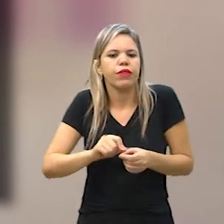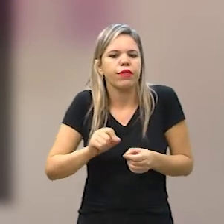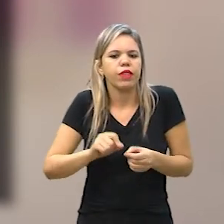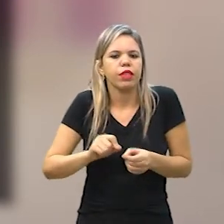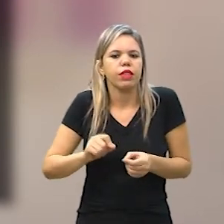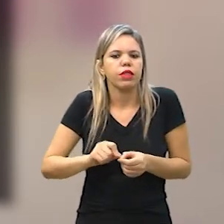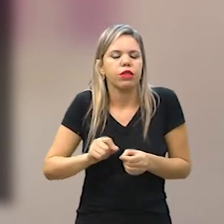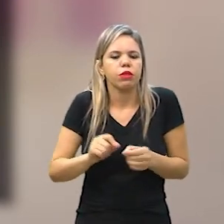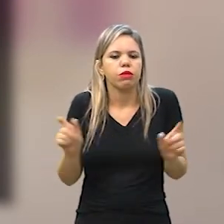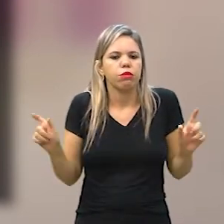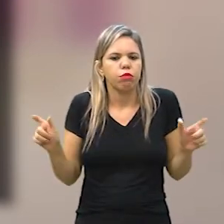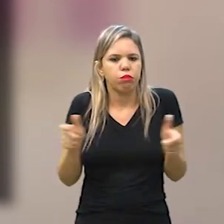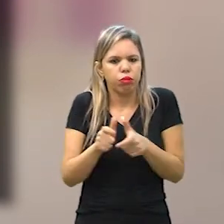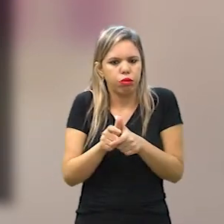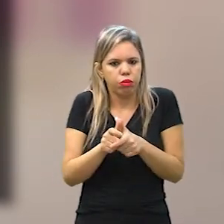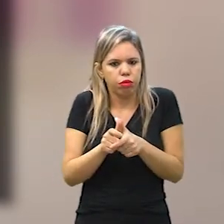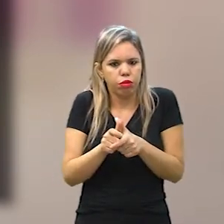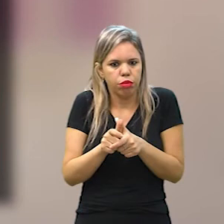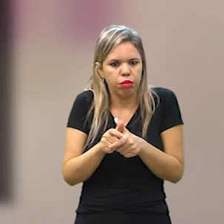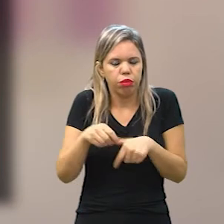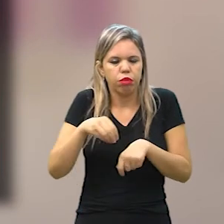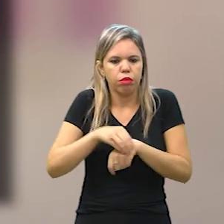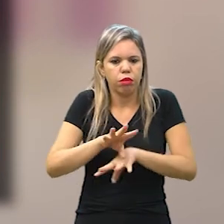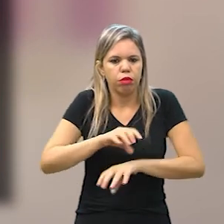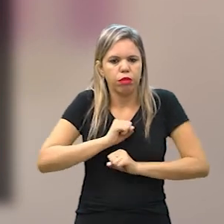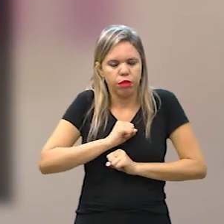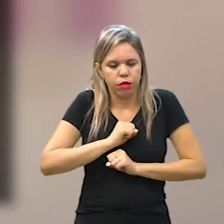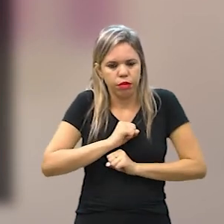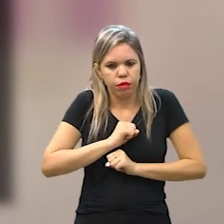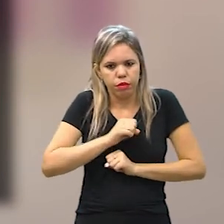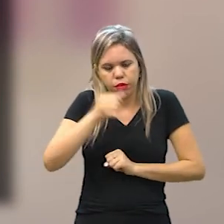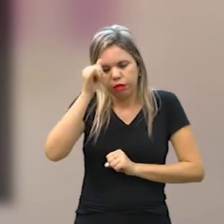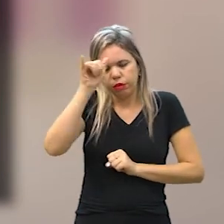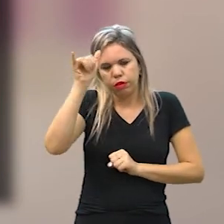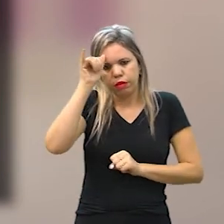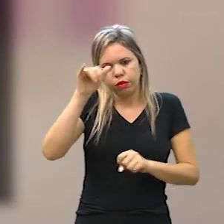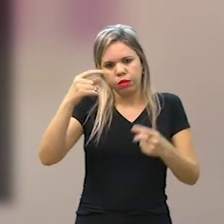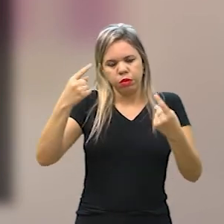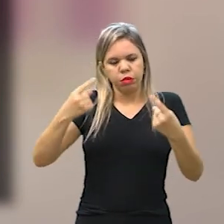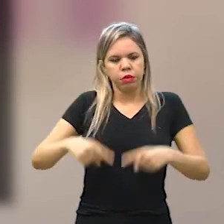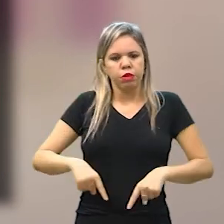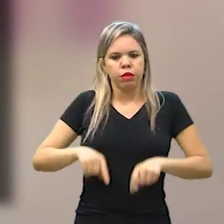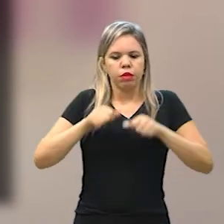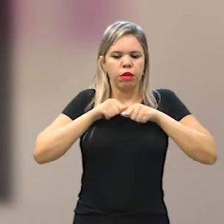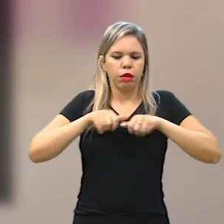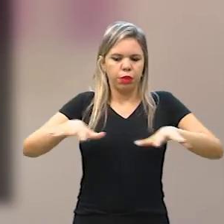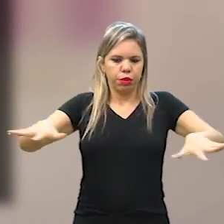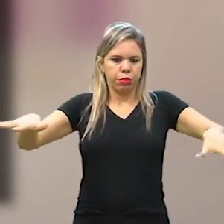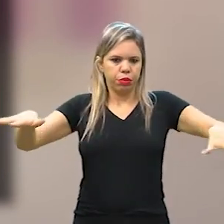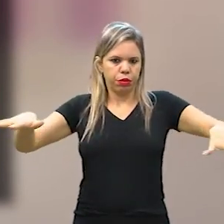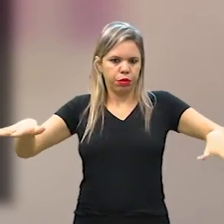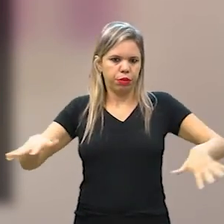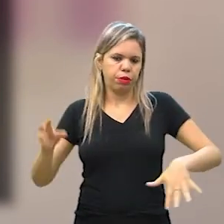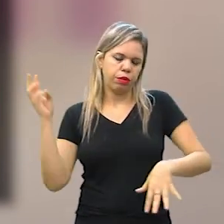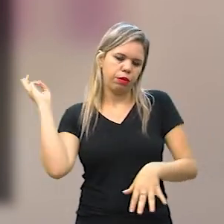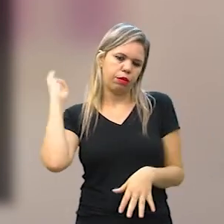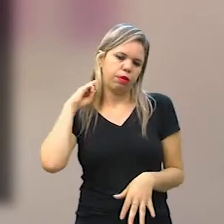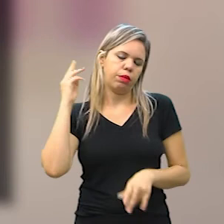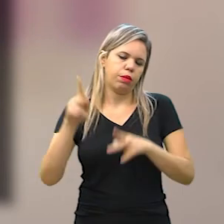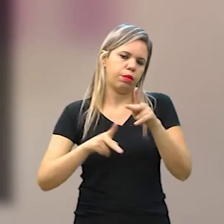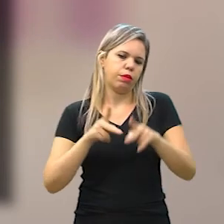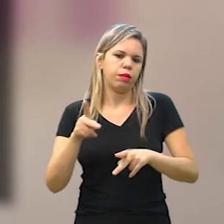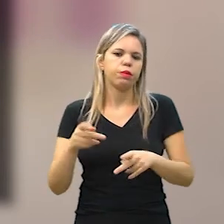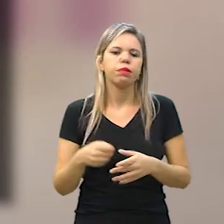vai fazer? Ela vai diminuir o estado de portador. Então, ela vai prevenir contra a disseminação do meningococo